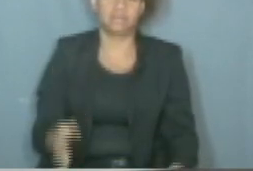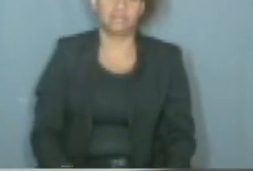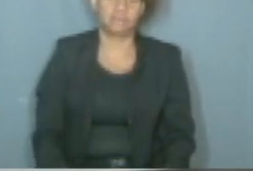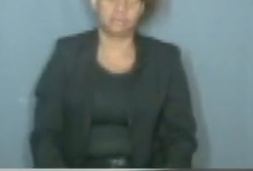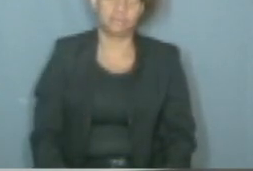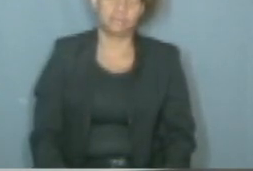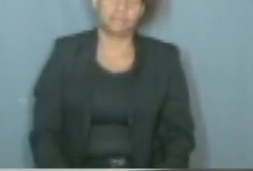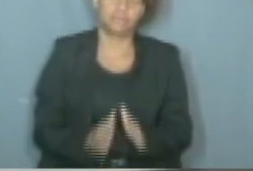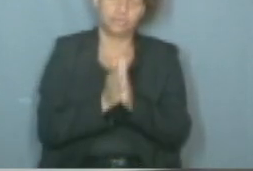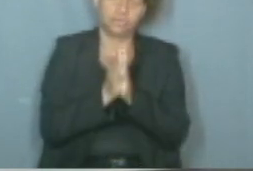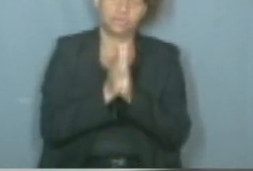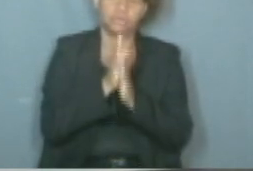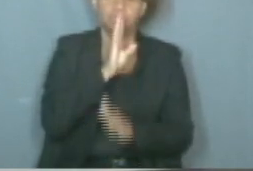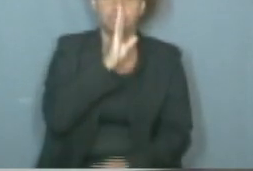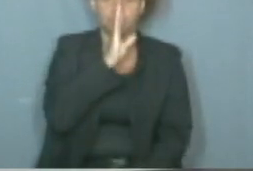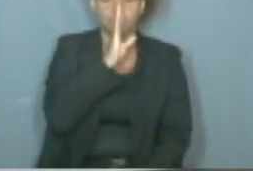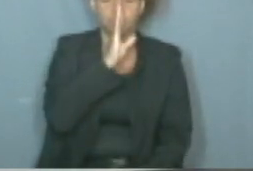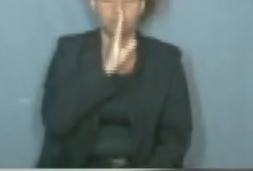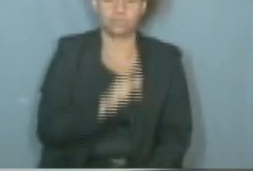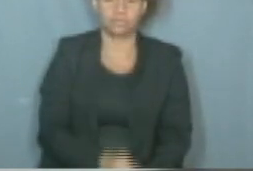colegas cooperem com silêncio.